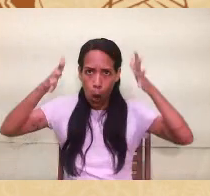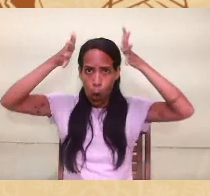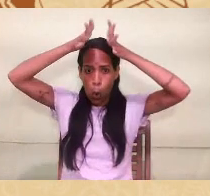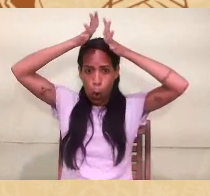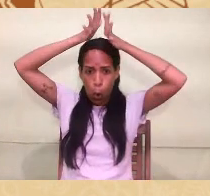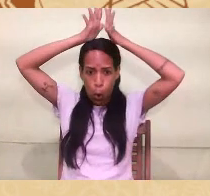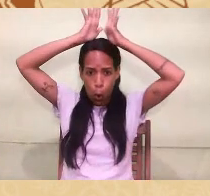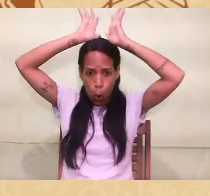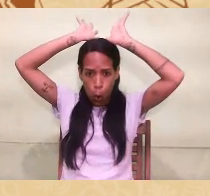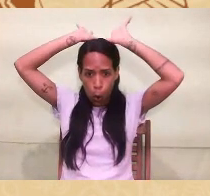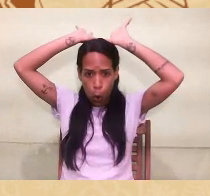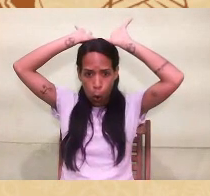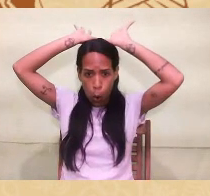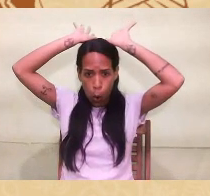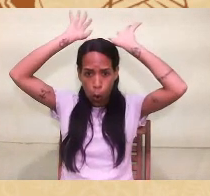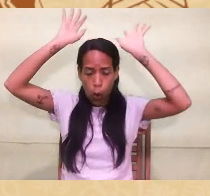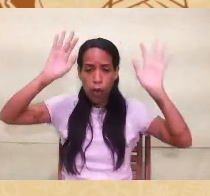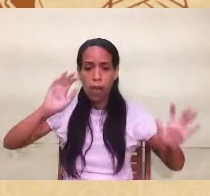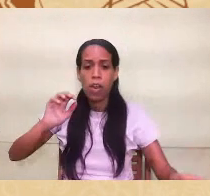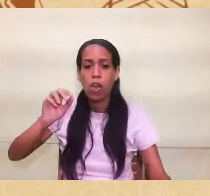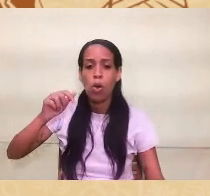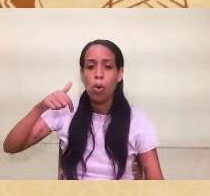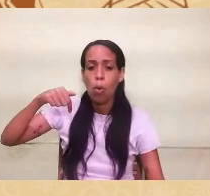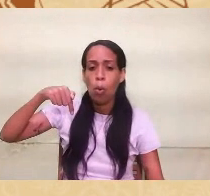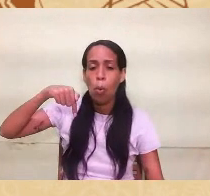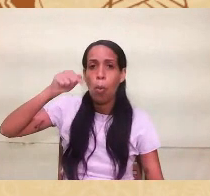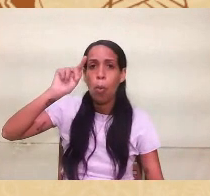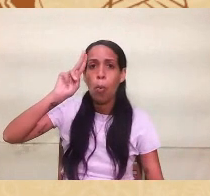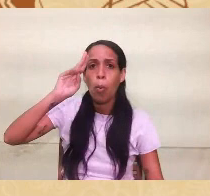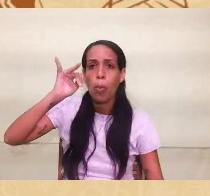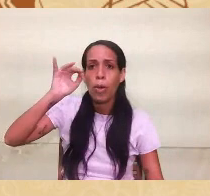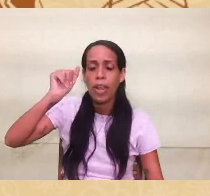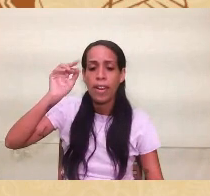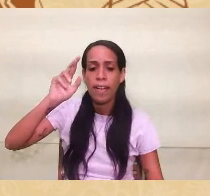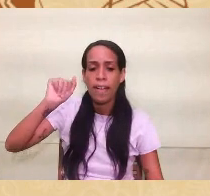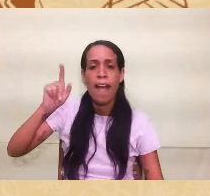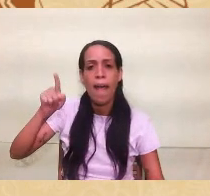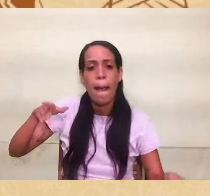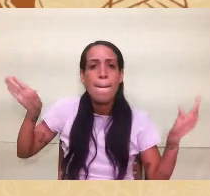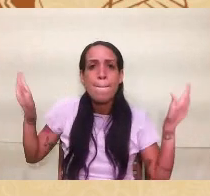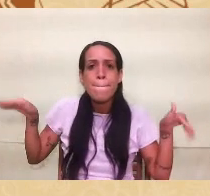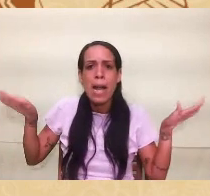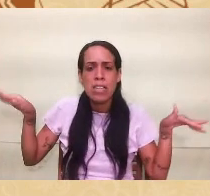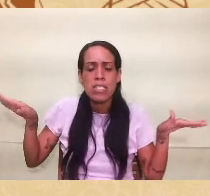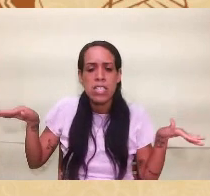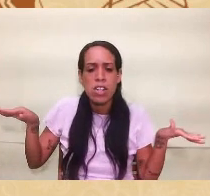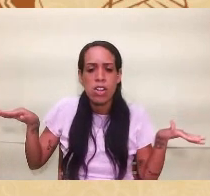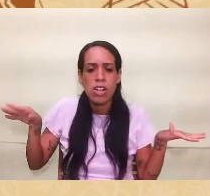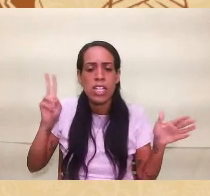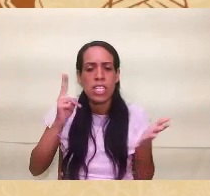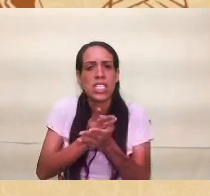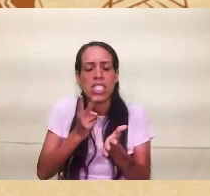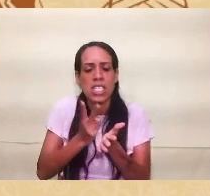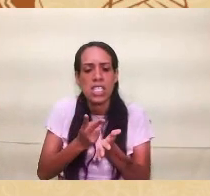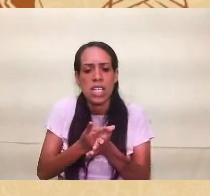o cocá das guirá, para a gente. São os pássaros e a gente sempre se acompanha